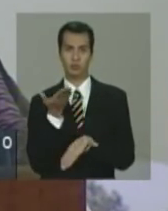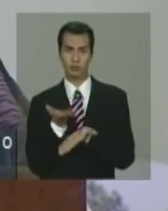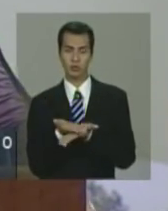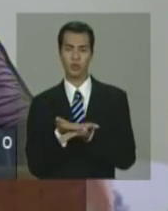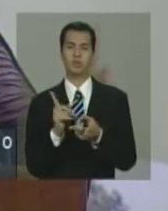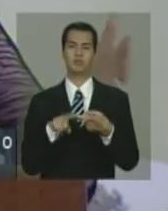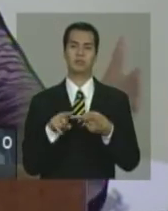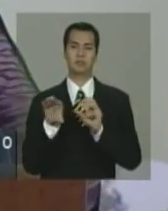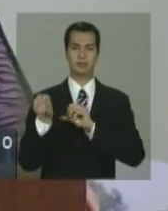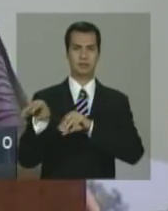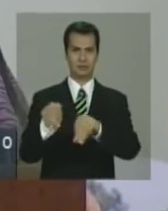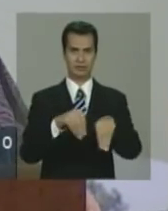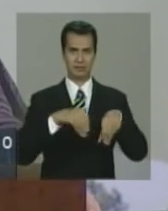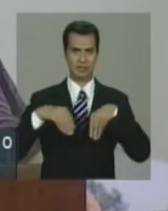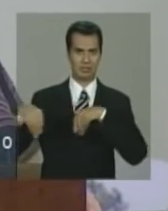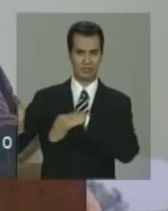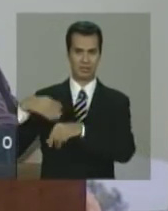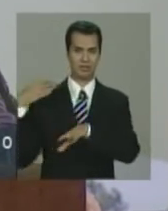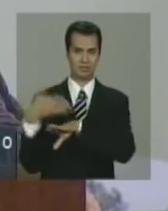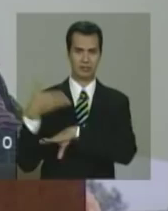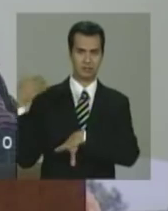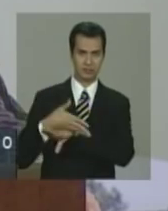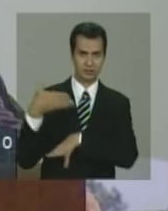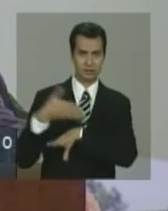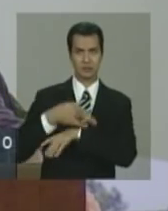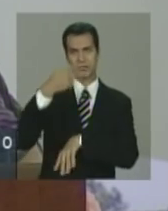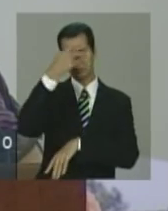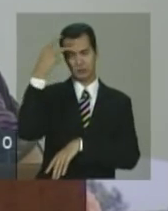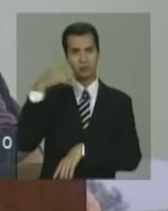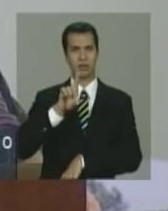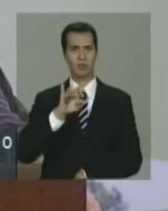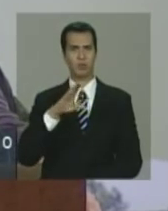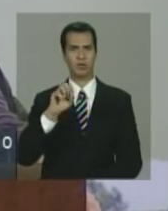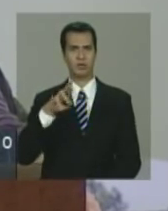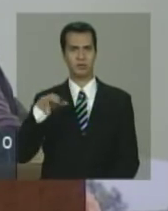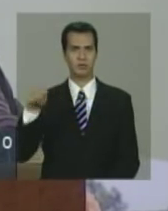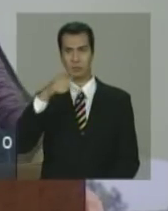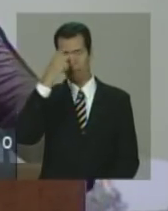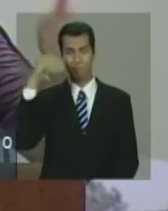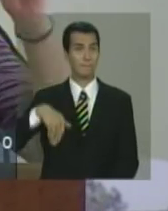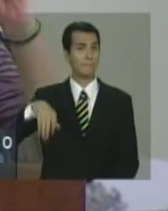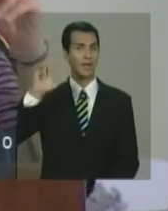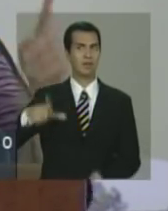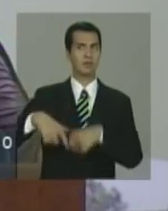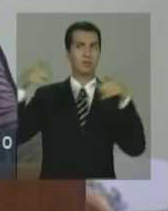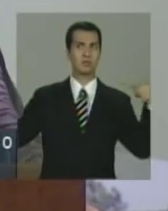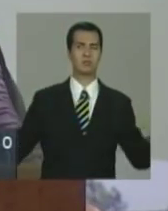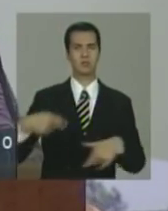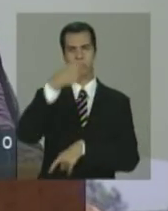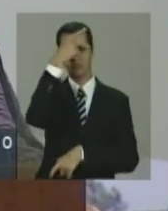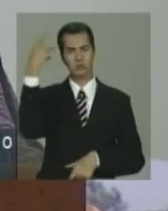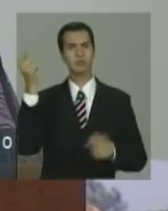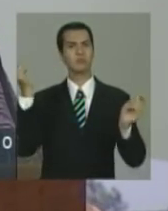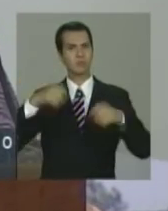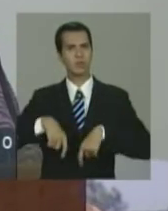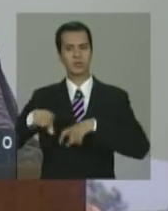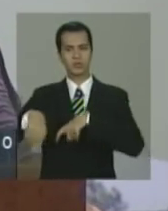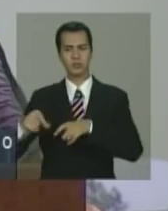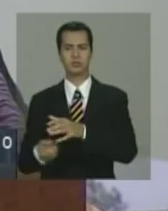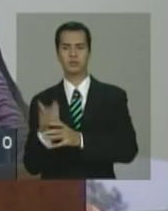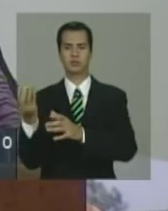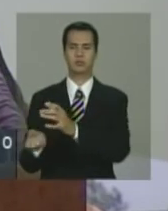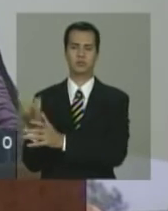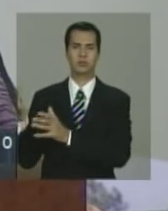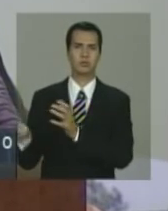a terra, de garantir que mais brasileiros produzam, mas produzam em condições técnicas adequadas e